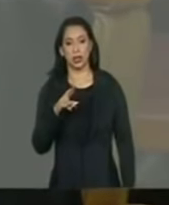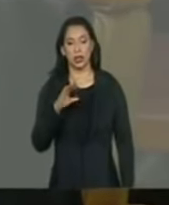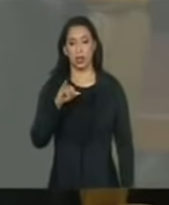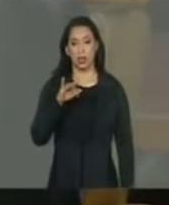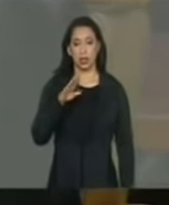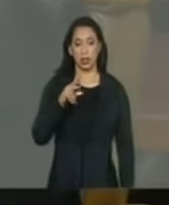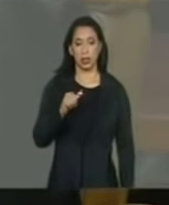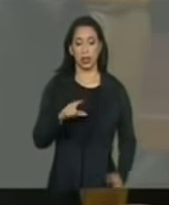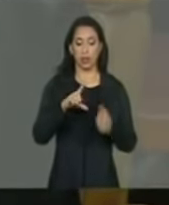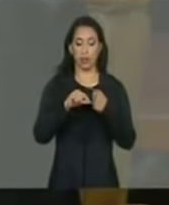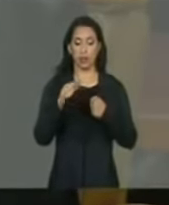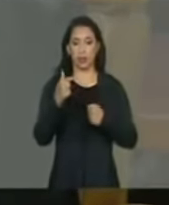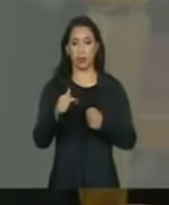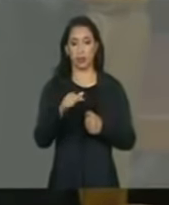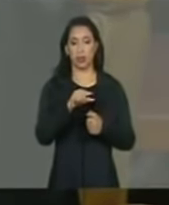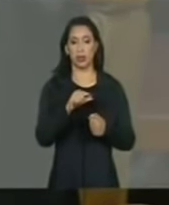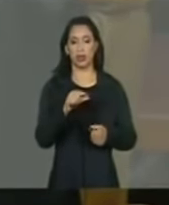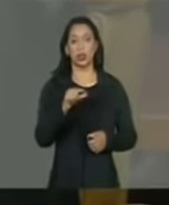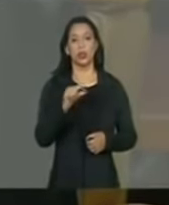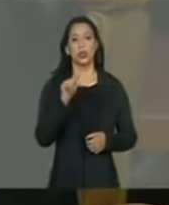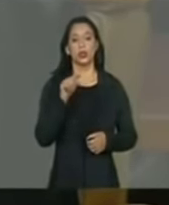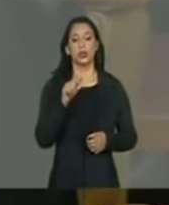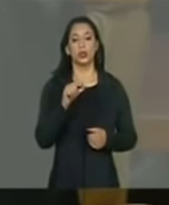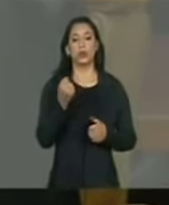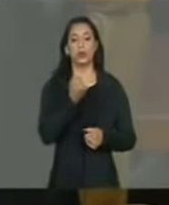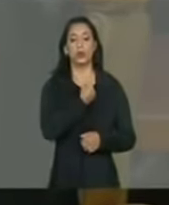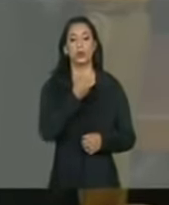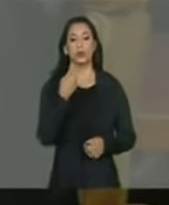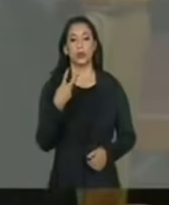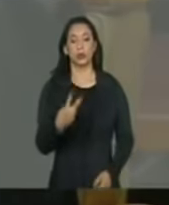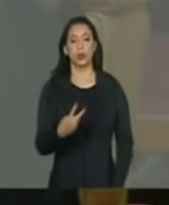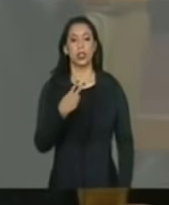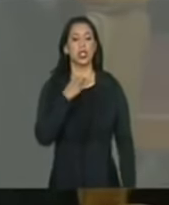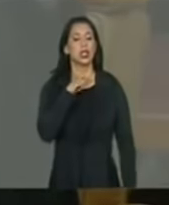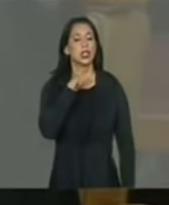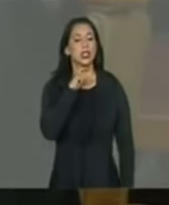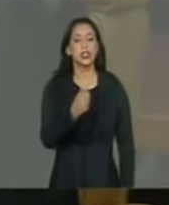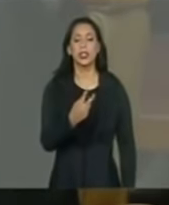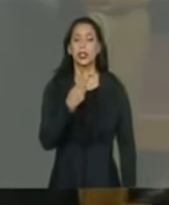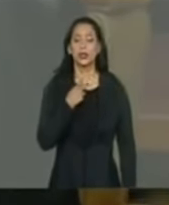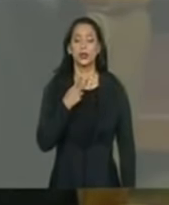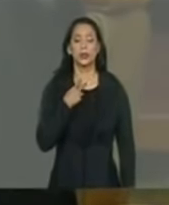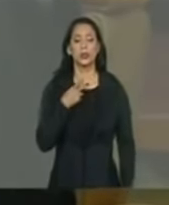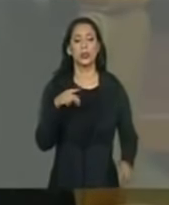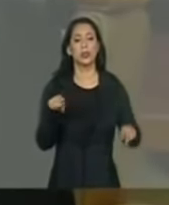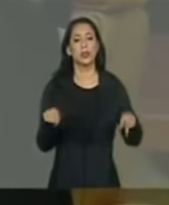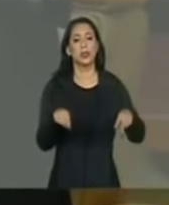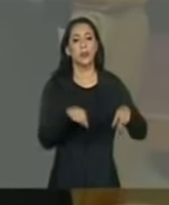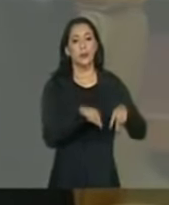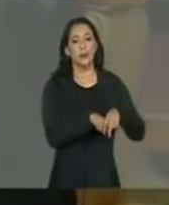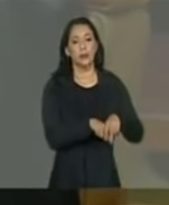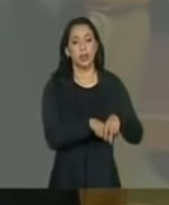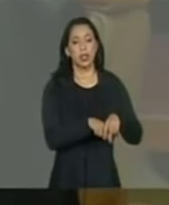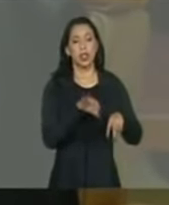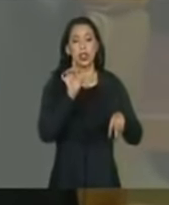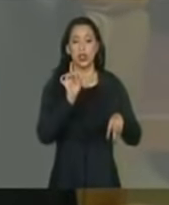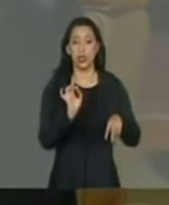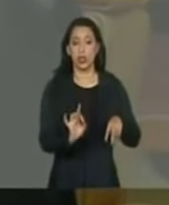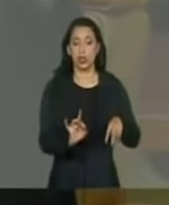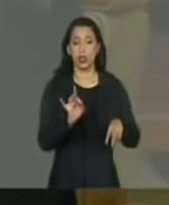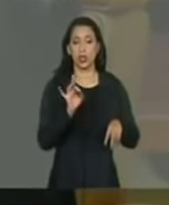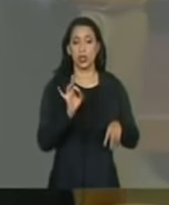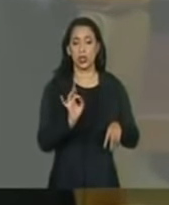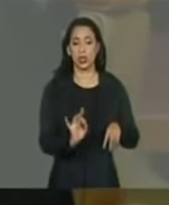artigo 7º número 2 que ninguém pode ser privado de sua liberdade física salvo pelas causas e das